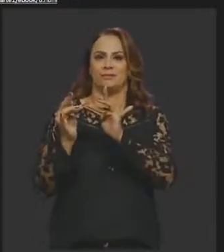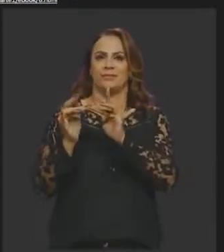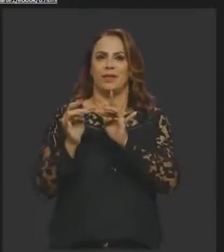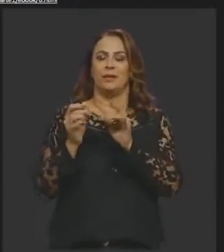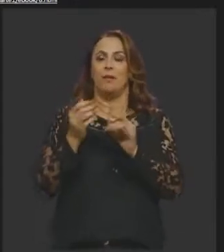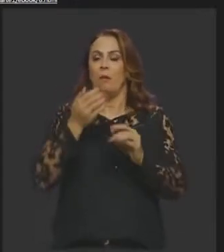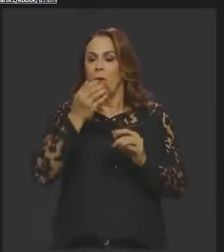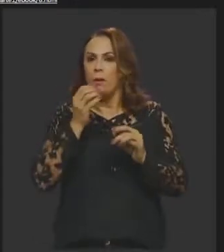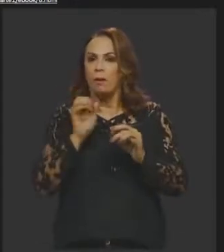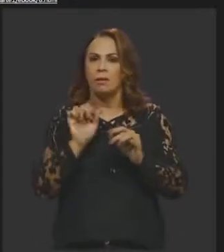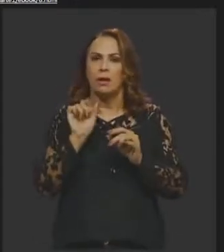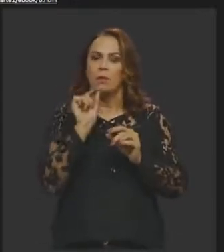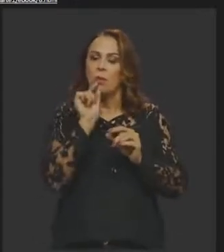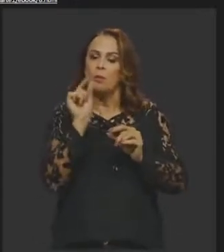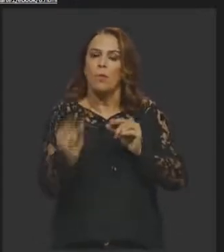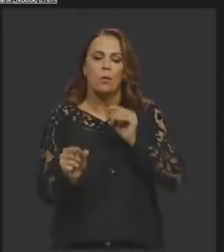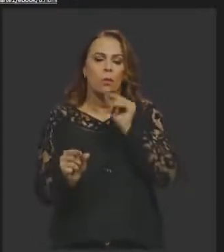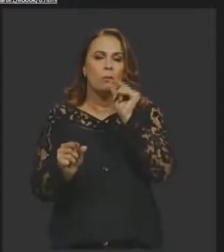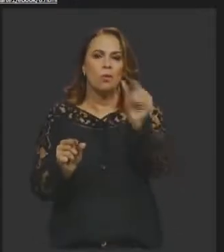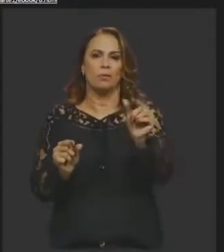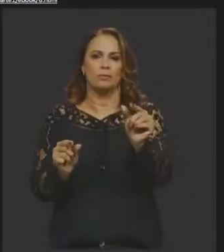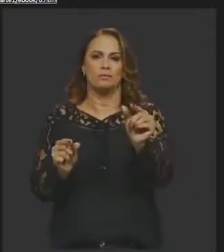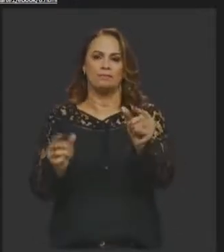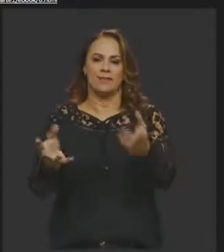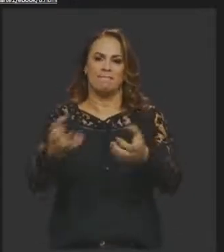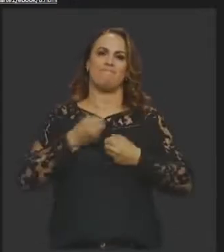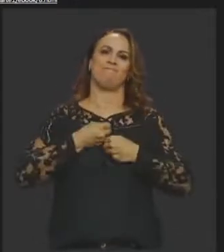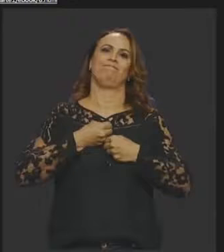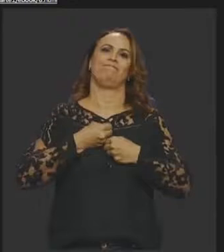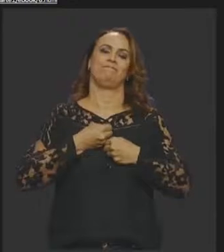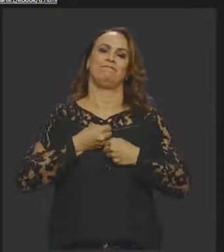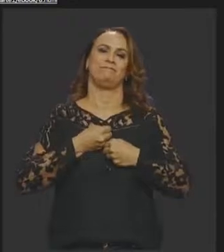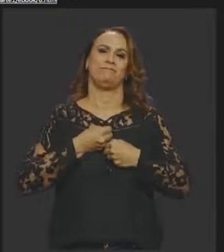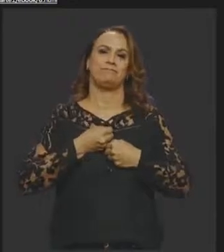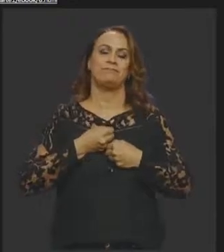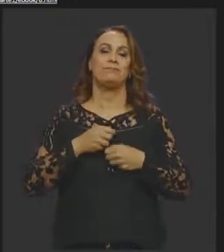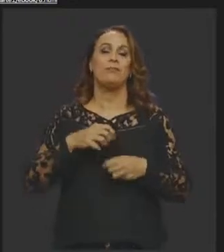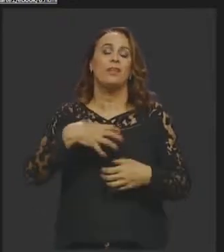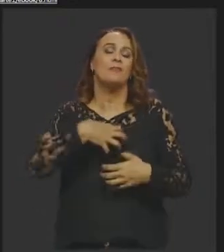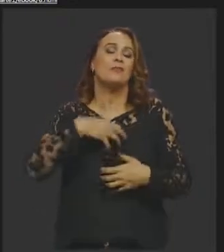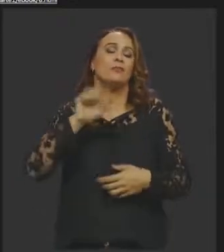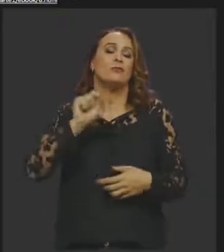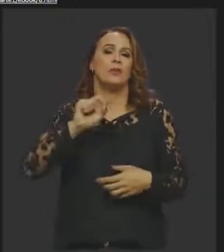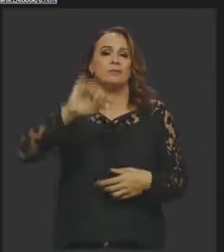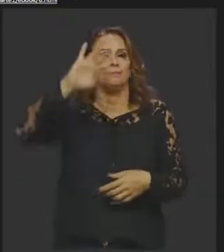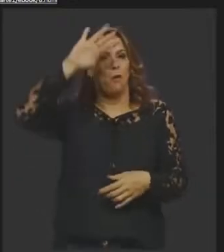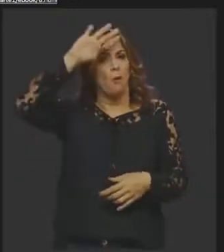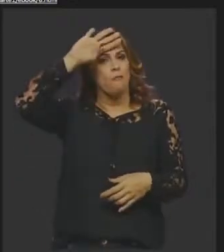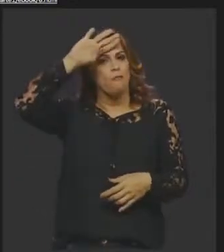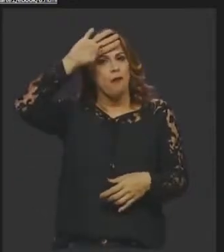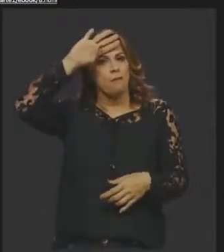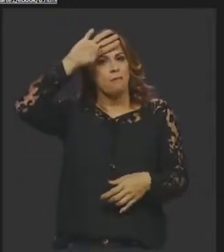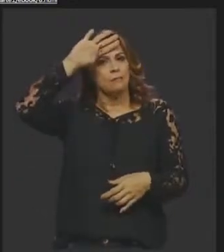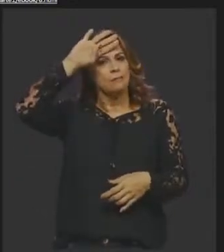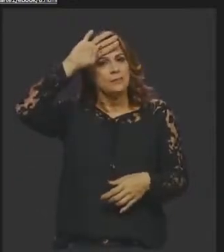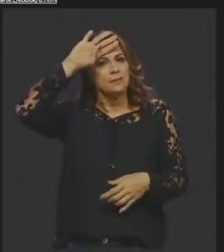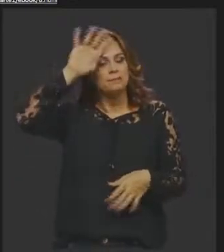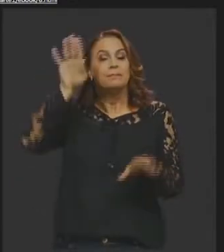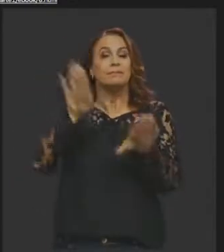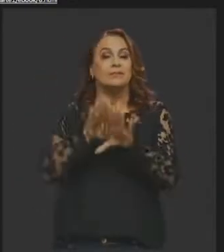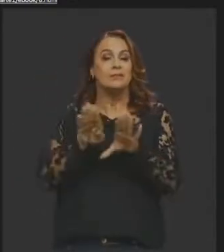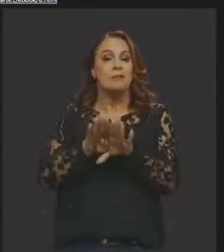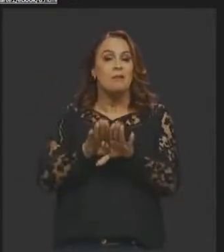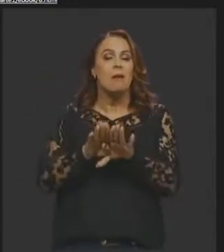A tuberculose, ela traz aí uma febre durante o dia e a pessoa começa a emagrecer